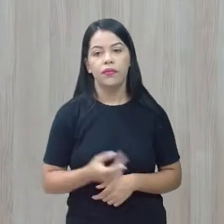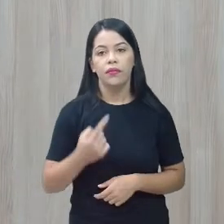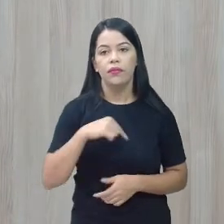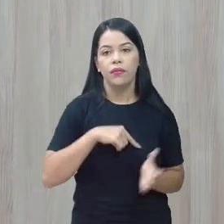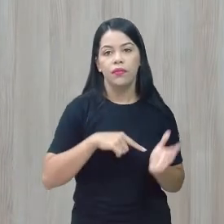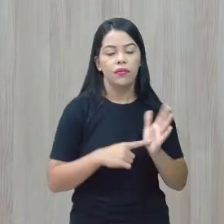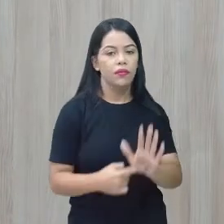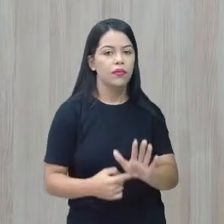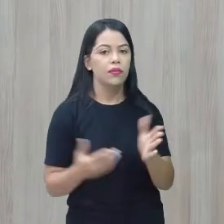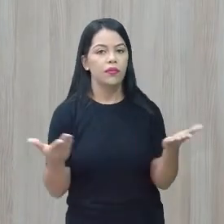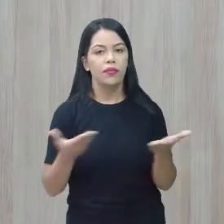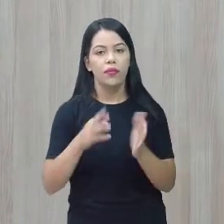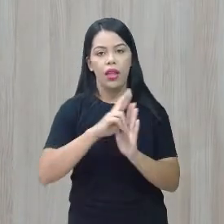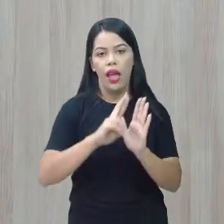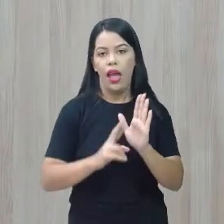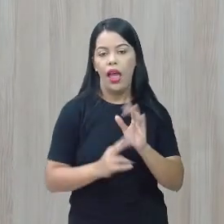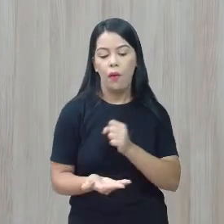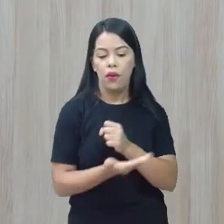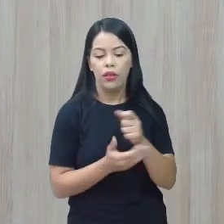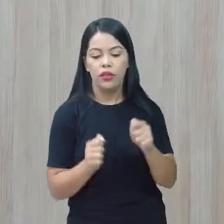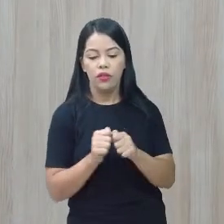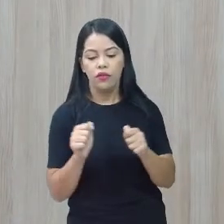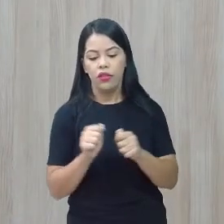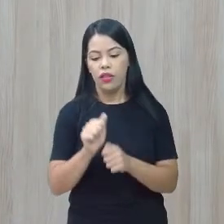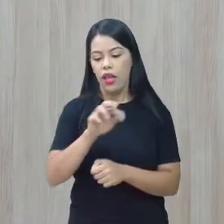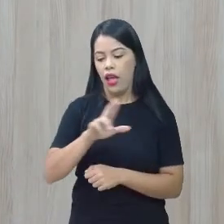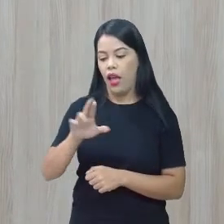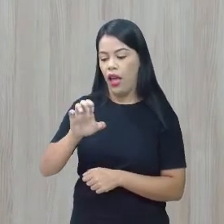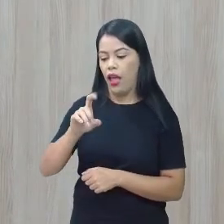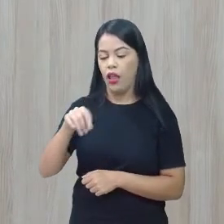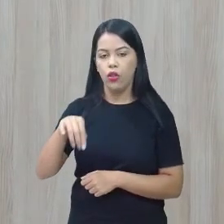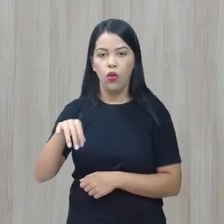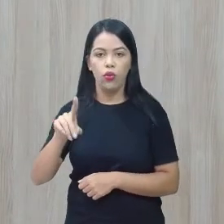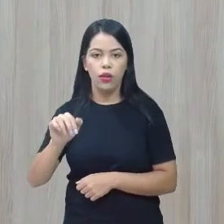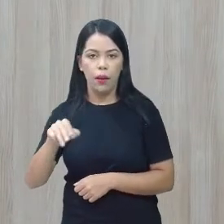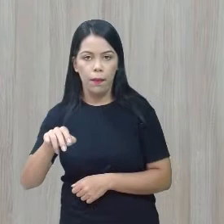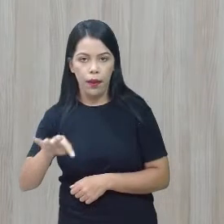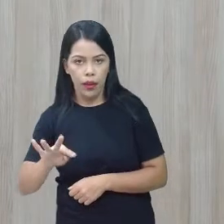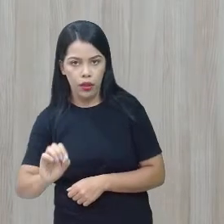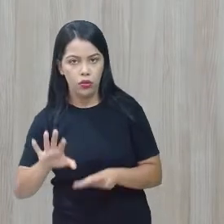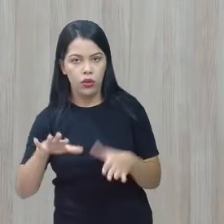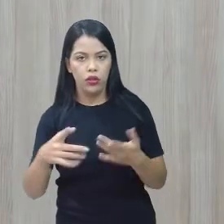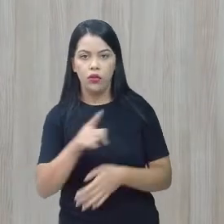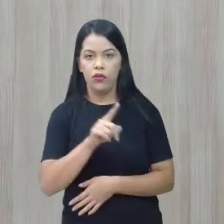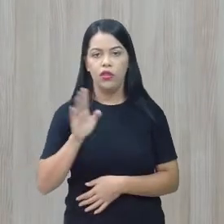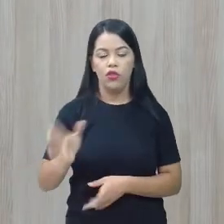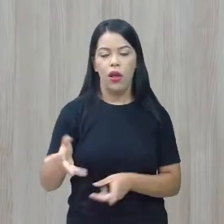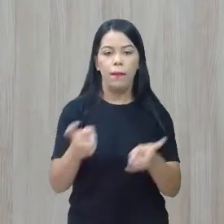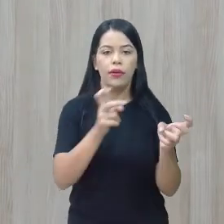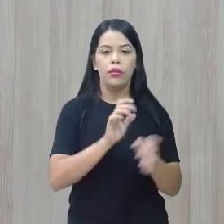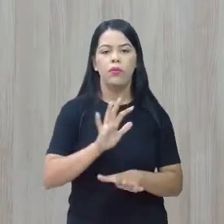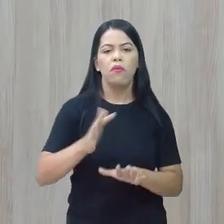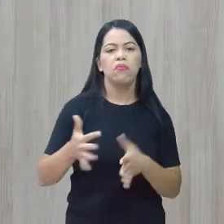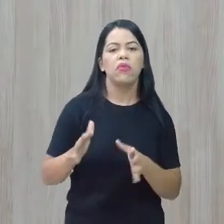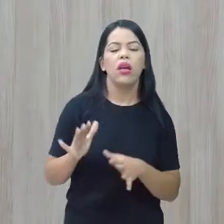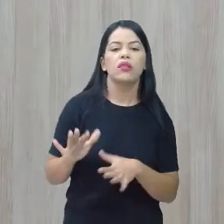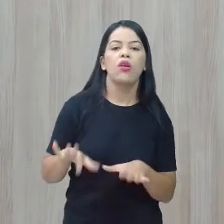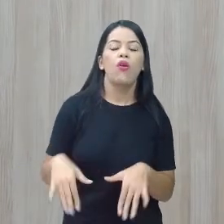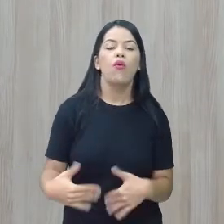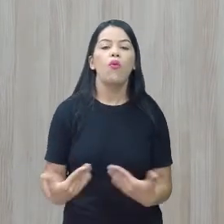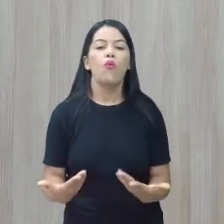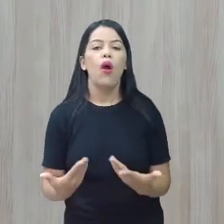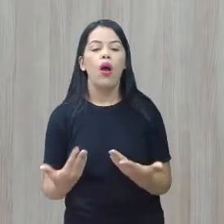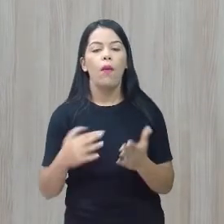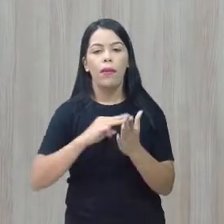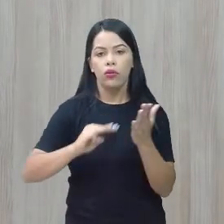trazer aqui as regrinhas básicas de fazer o arredondamento e você que está aí já deve lembrar e já deve ter percebido mais ou menos qual foi o mecanismo que a